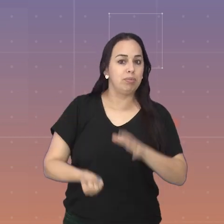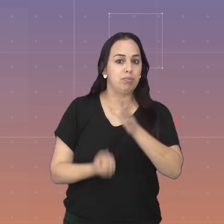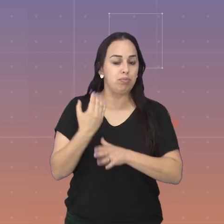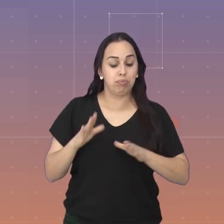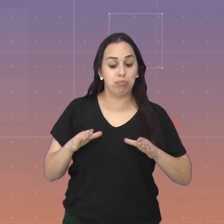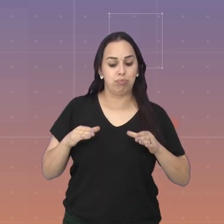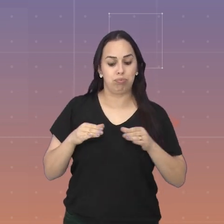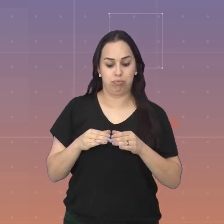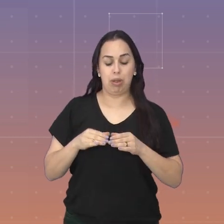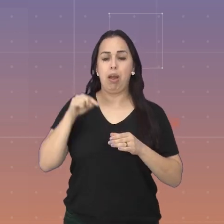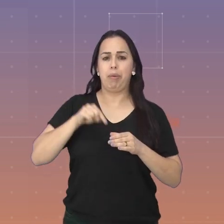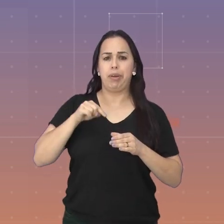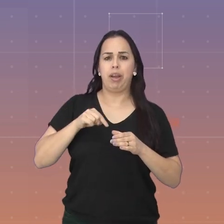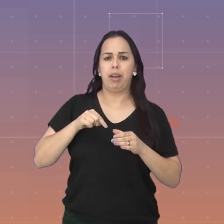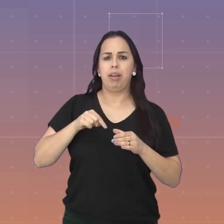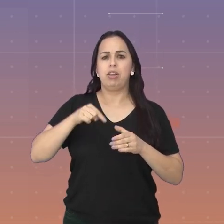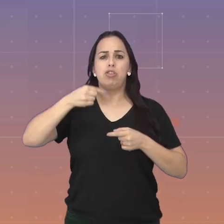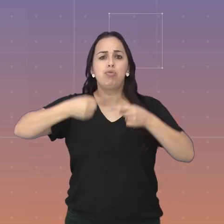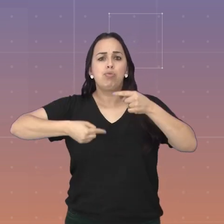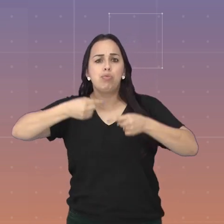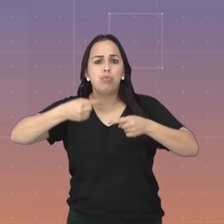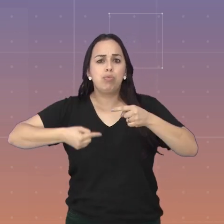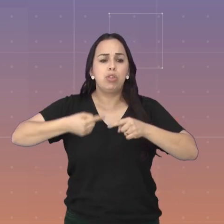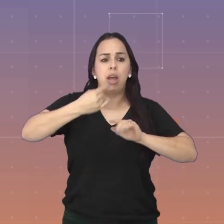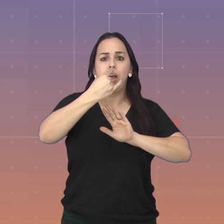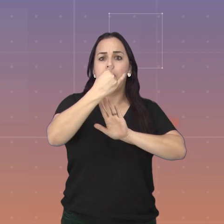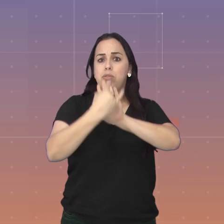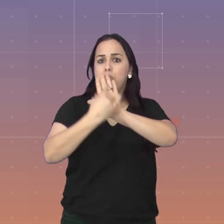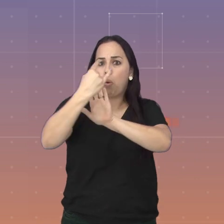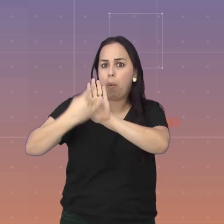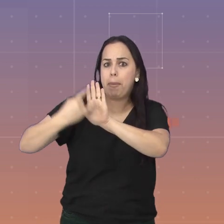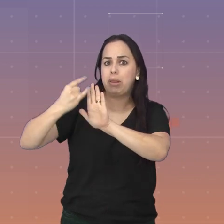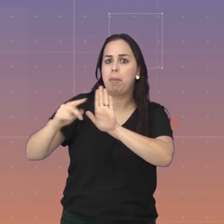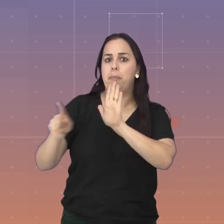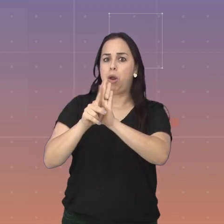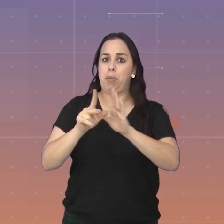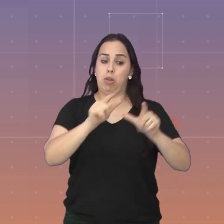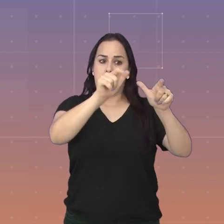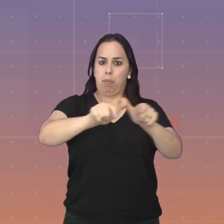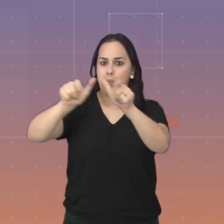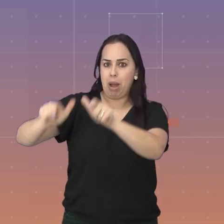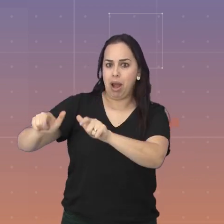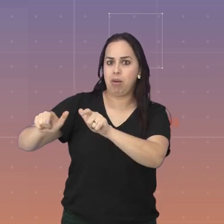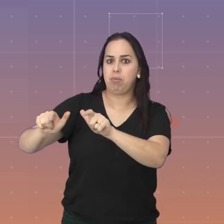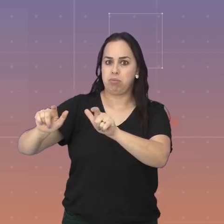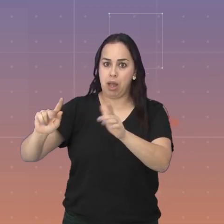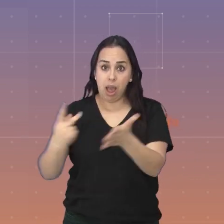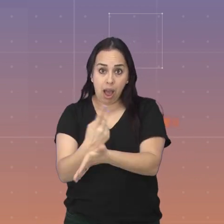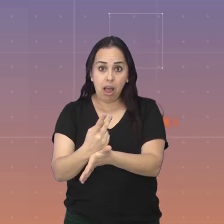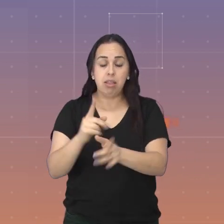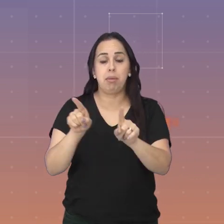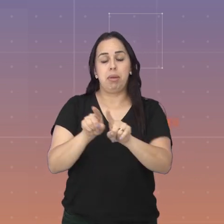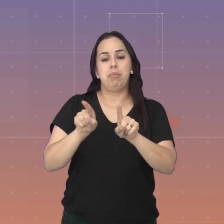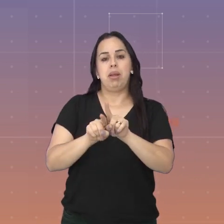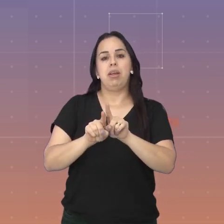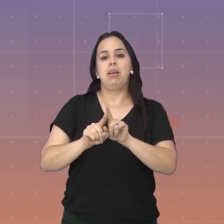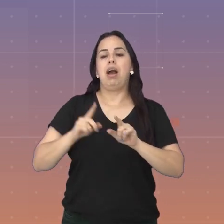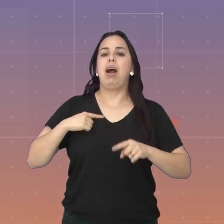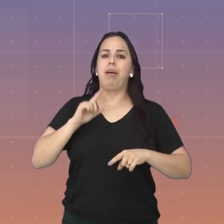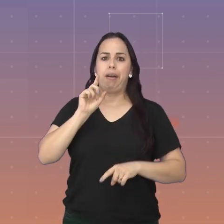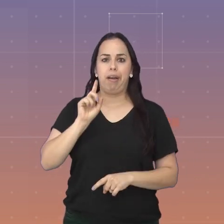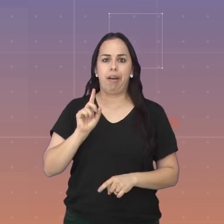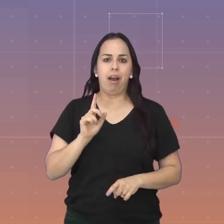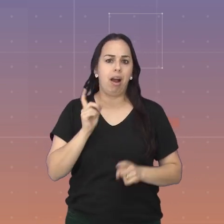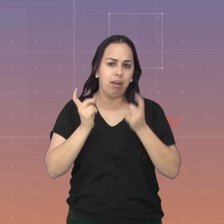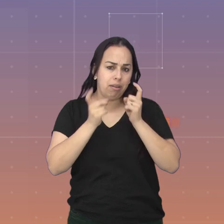comissão parlamentar para discutir a regularização de bairros em São José. Ao longo do ano, várias reuniões aconteceram